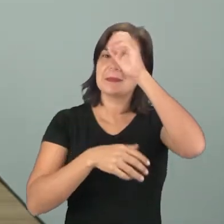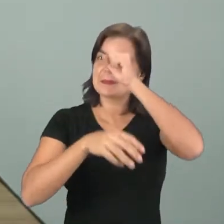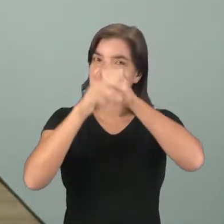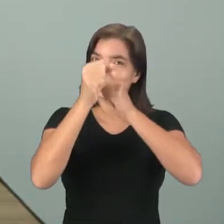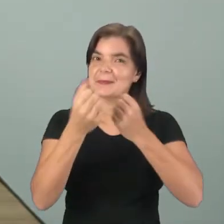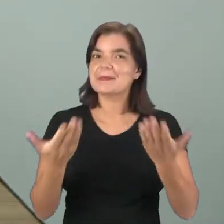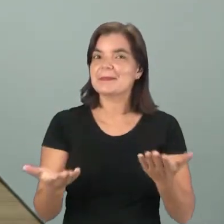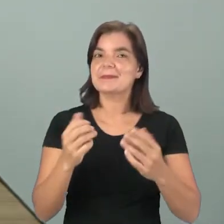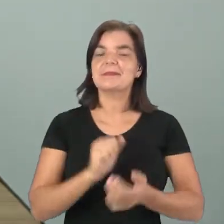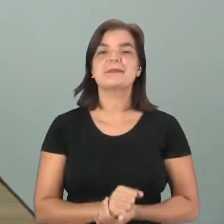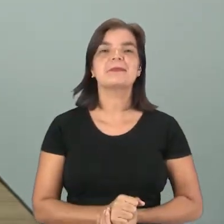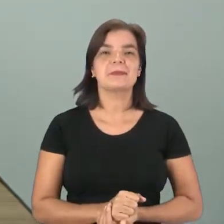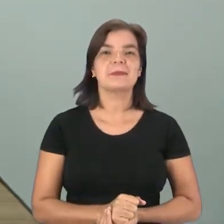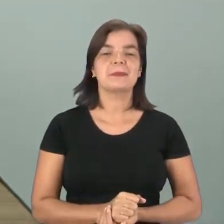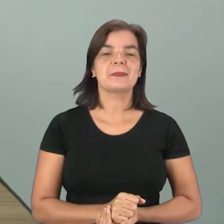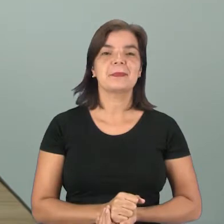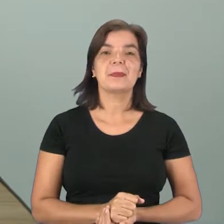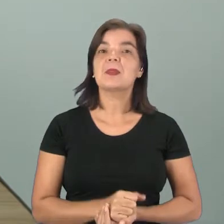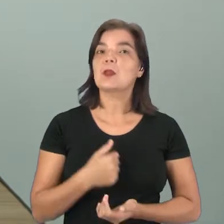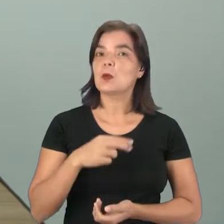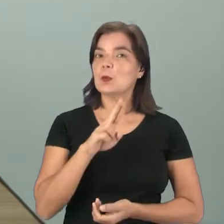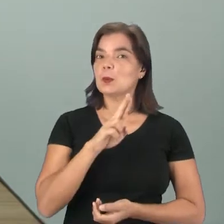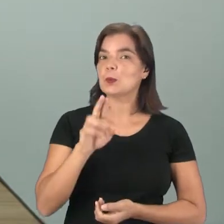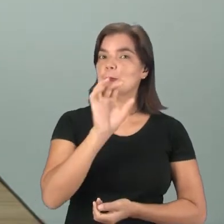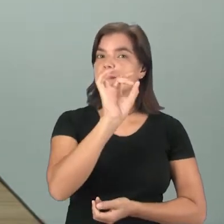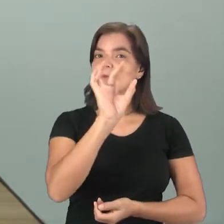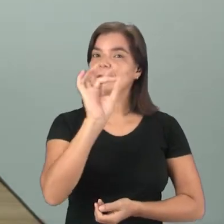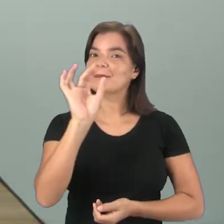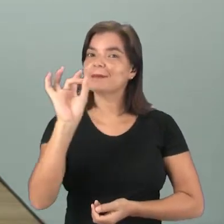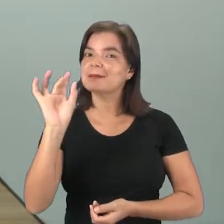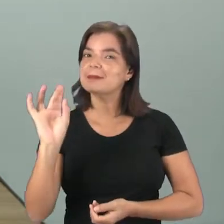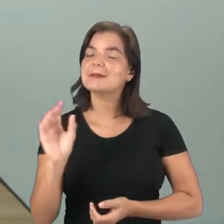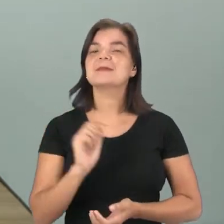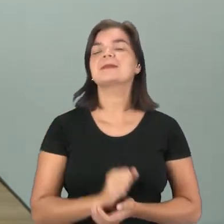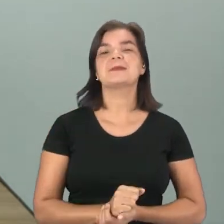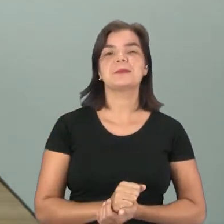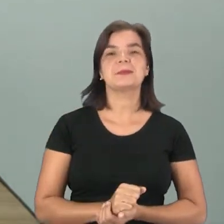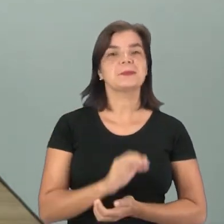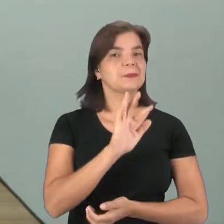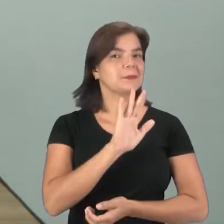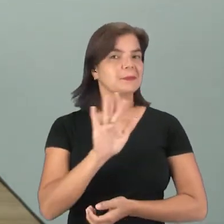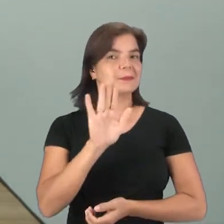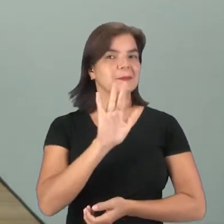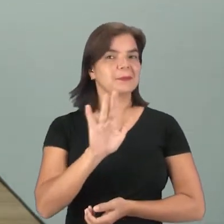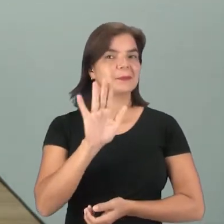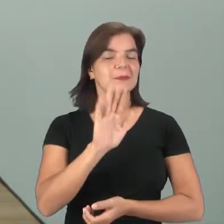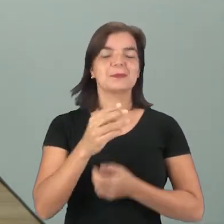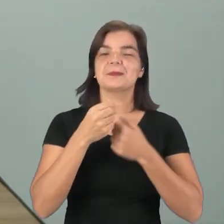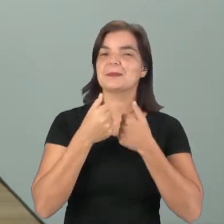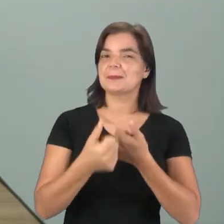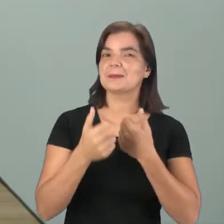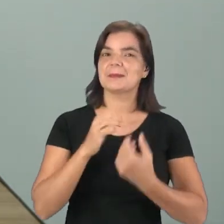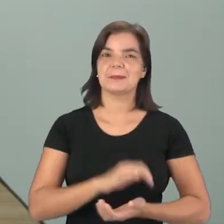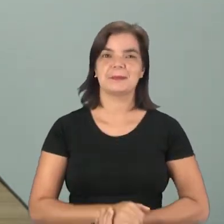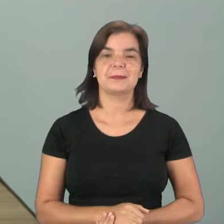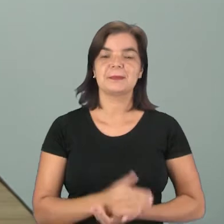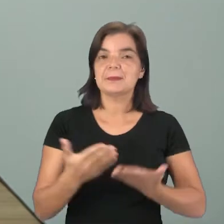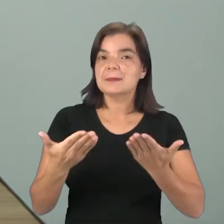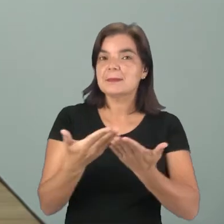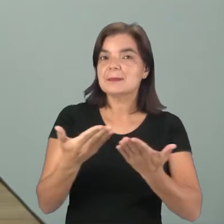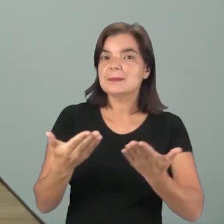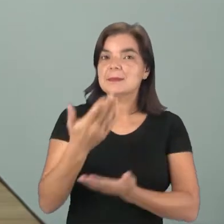aprender Vamos aprender o nome de cada letra do nosso alfabeto muito bem